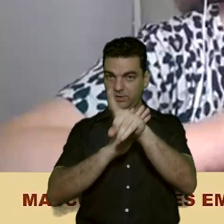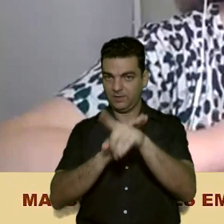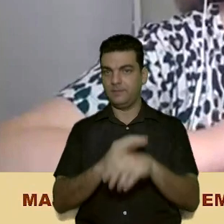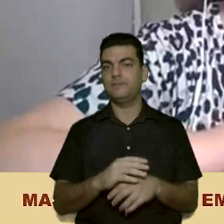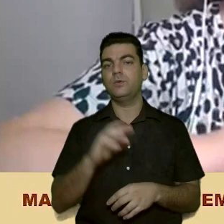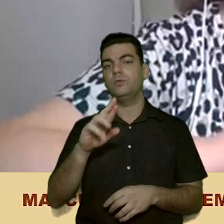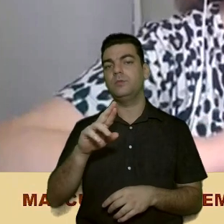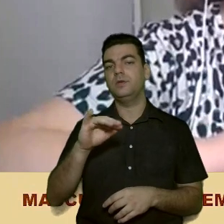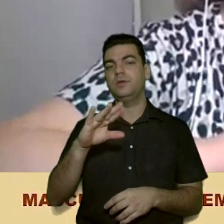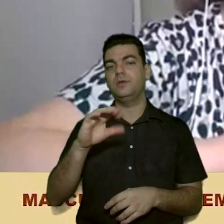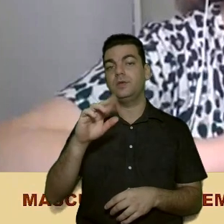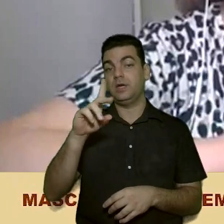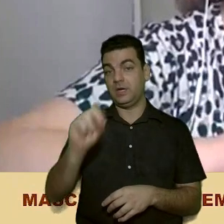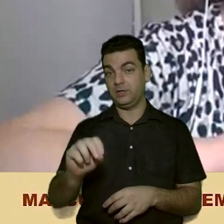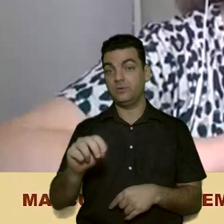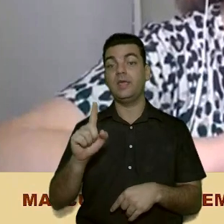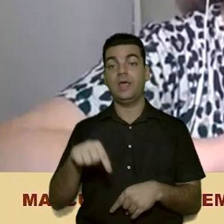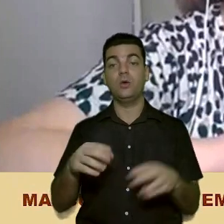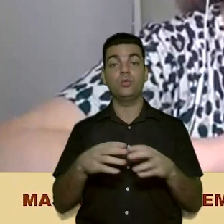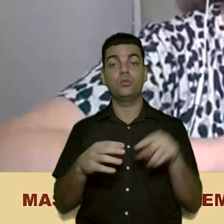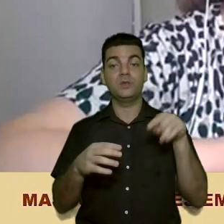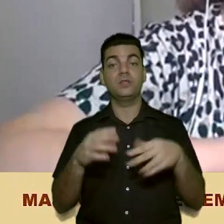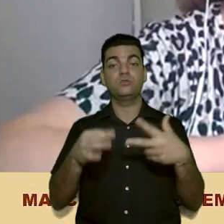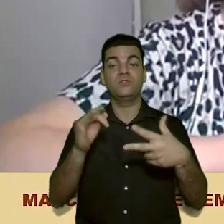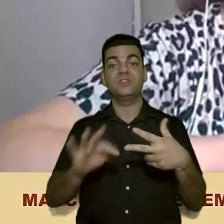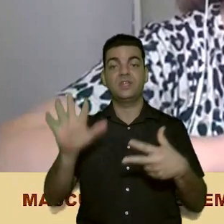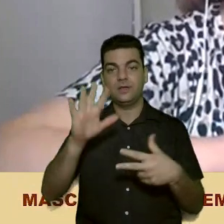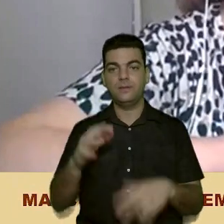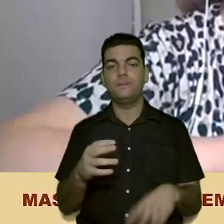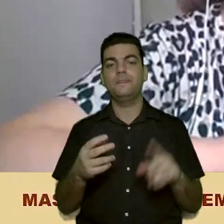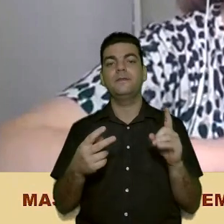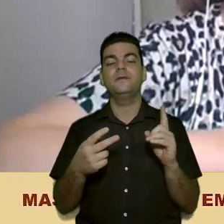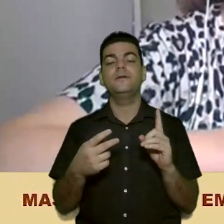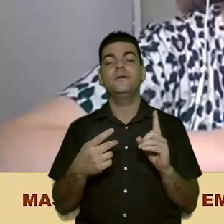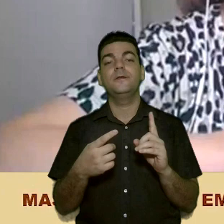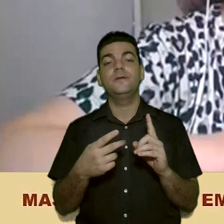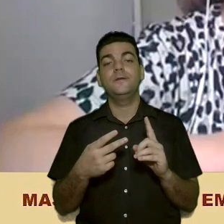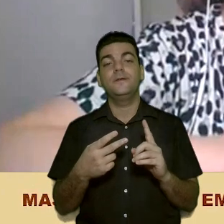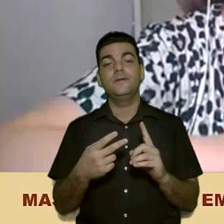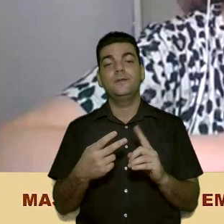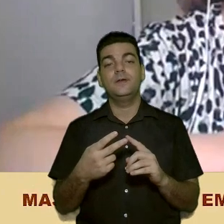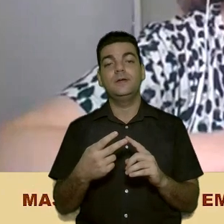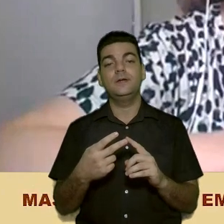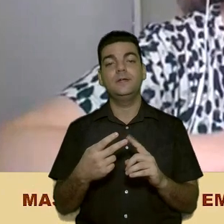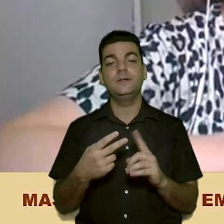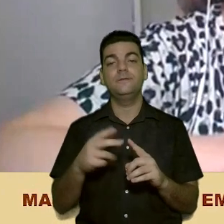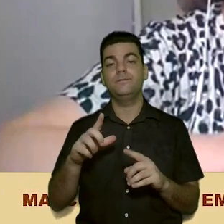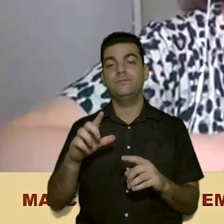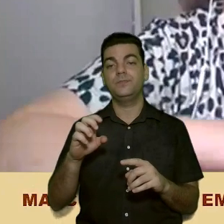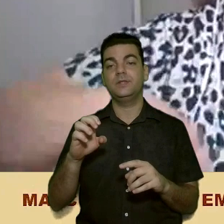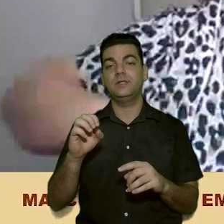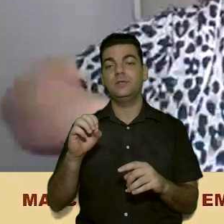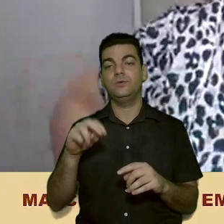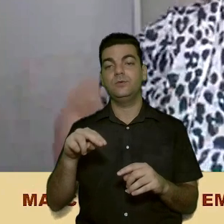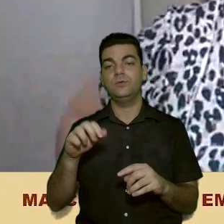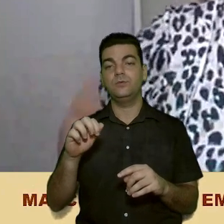meio semelhantes, assim, que eu vou fazer um mix. Uma que foi do Dr. Ricardo, que é membro da comissão aqui também, juiz